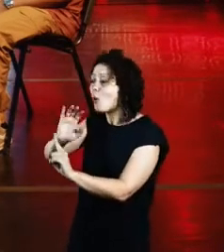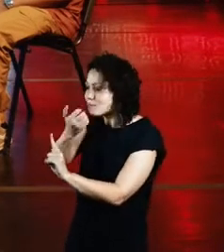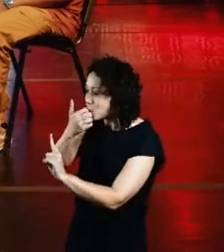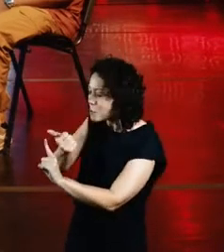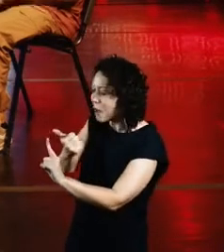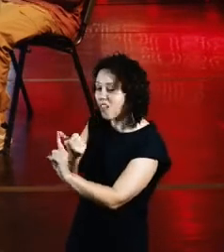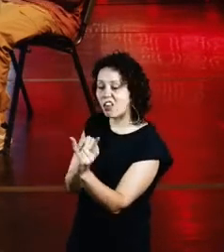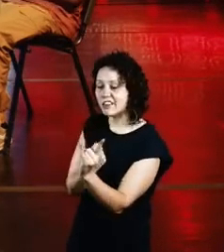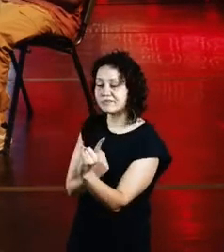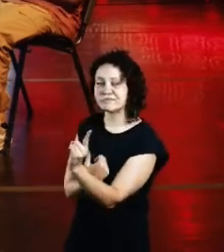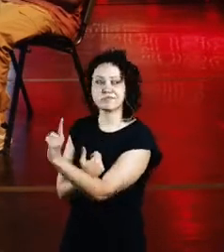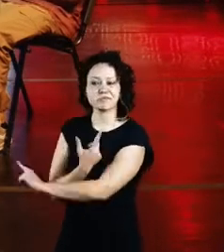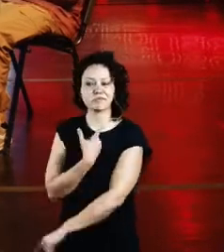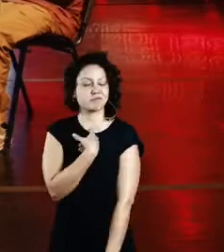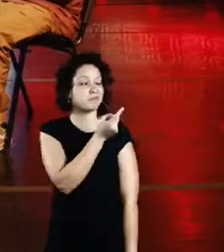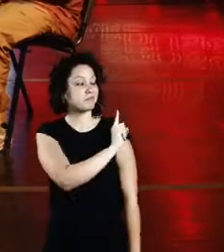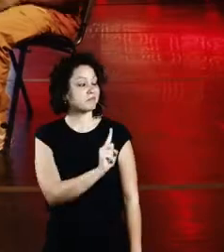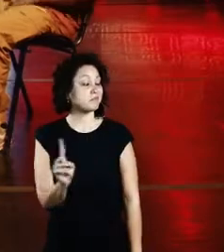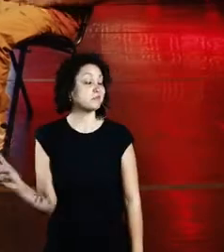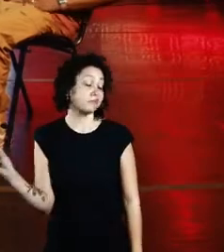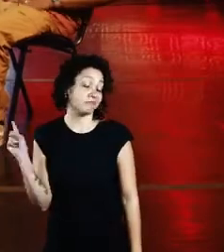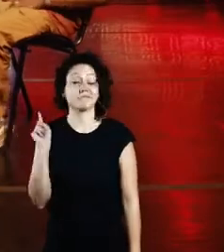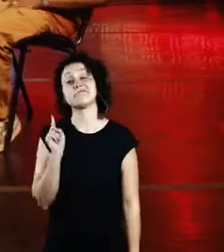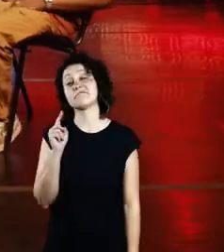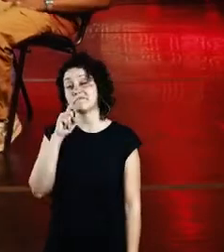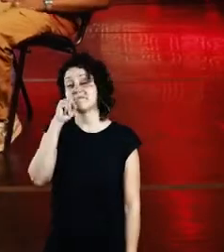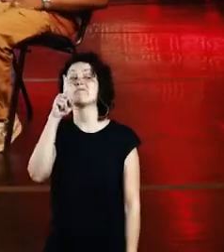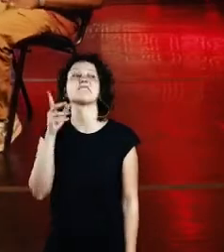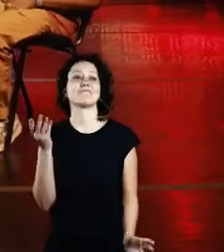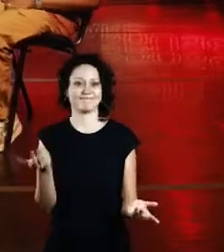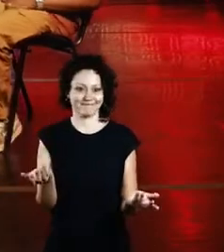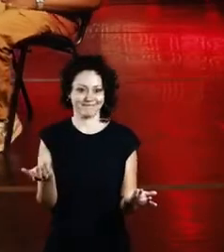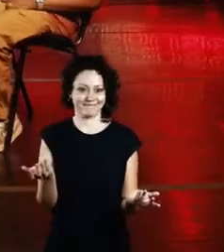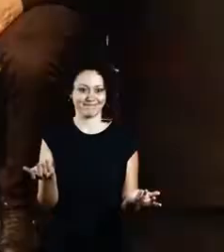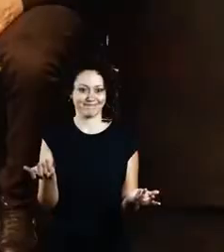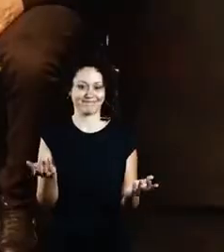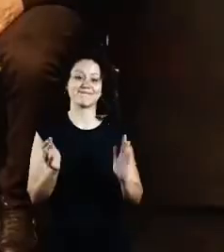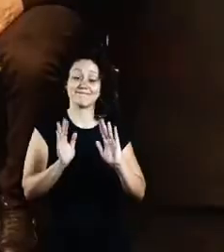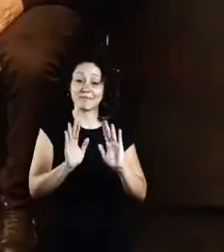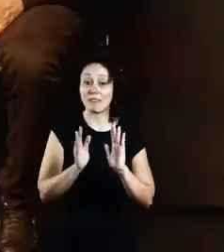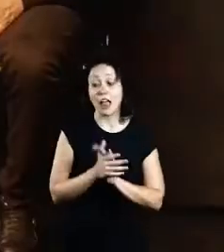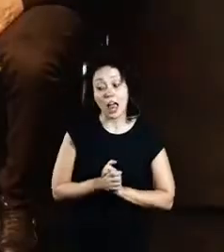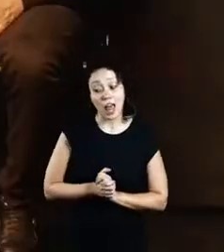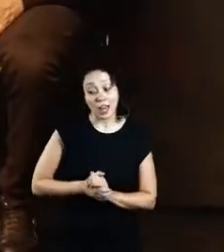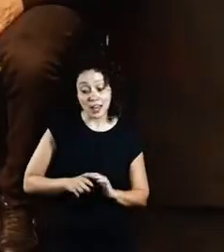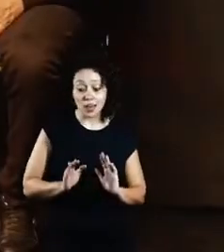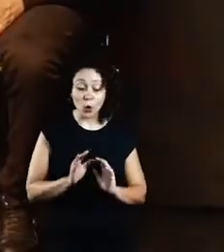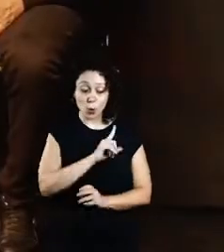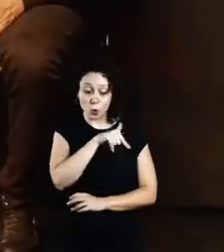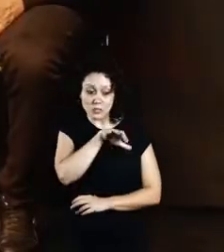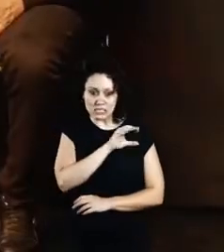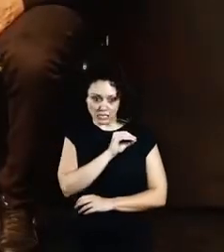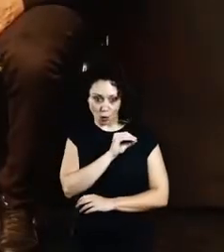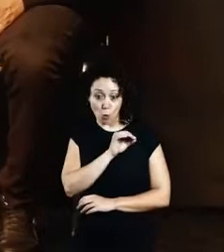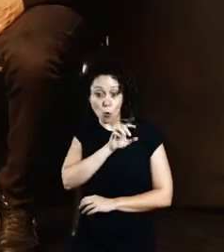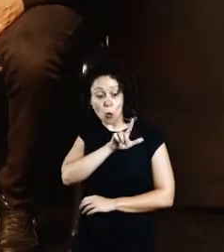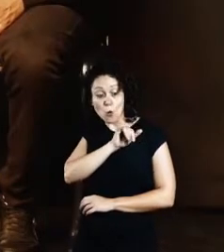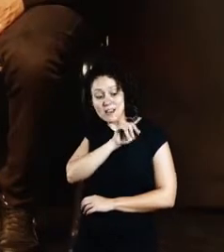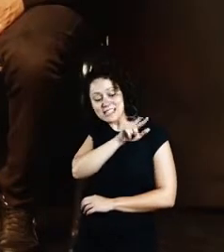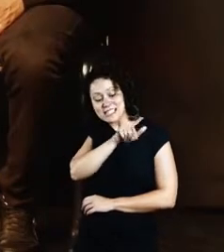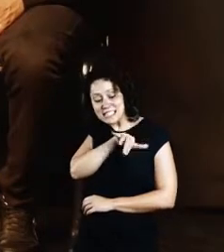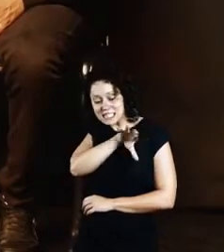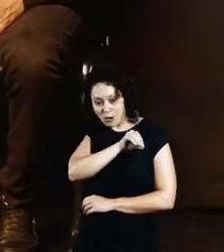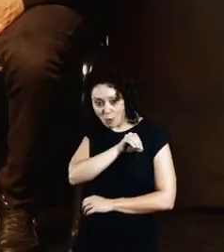falava... Você sabe, entendeu, meu? Eu falava, cara, o cara... Aí chegou nessa vez, né? O Luizão falou, ele vai, eu vou trazer o Duda aqui pra aprender